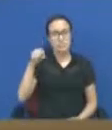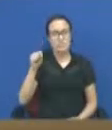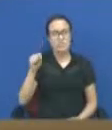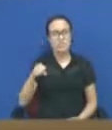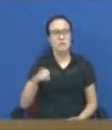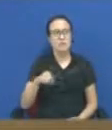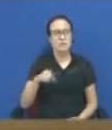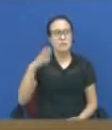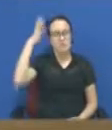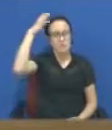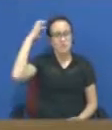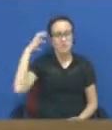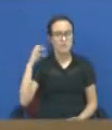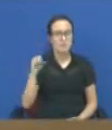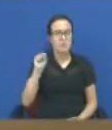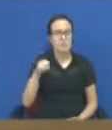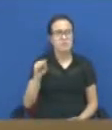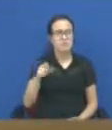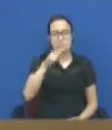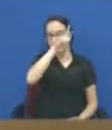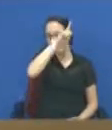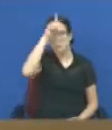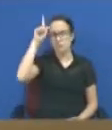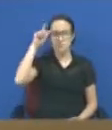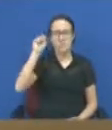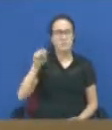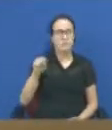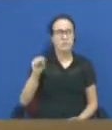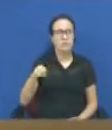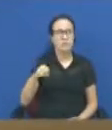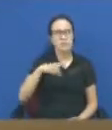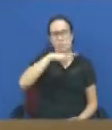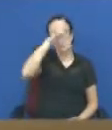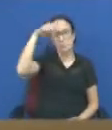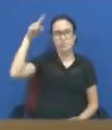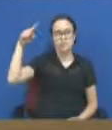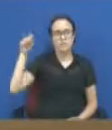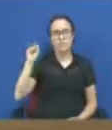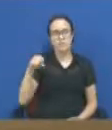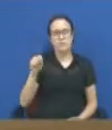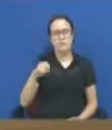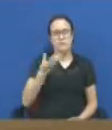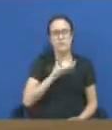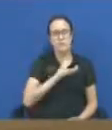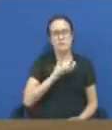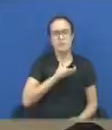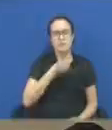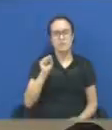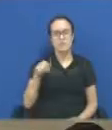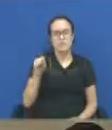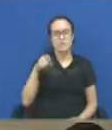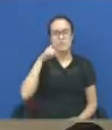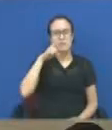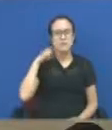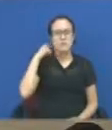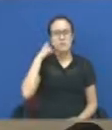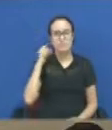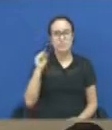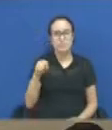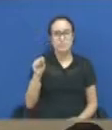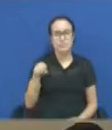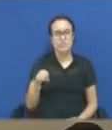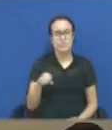Sim. Luizinho. Sim. Doutora Mayra. Sim. Miguel Lombardi. Sim. Newton Santos, sim, e